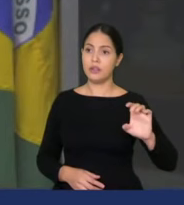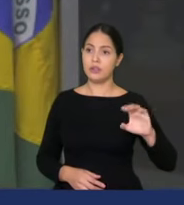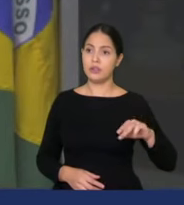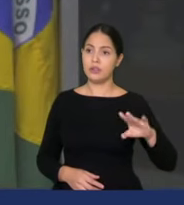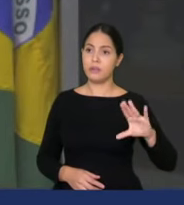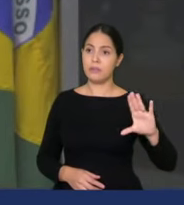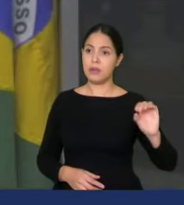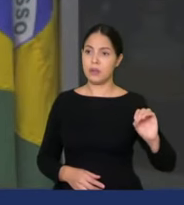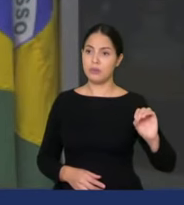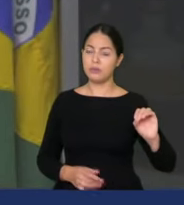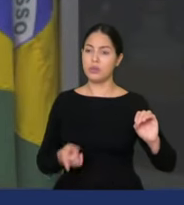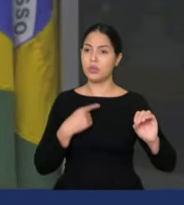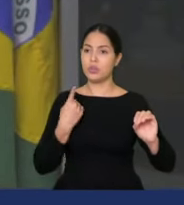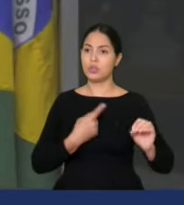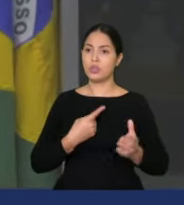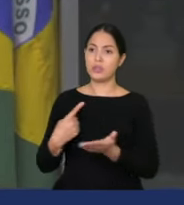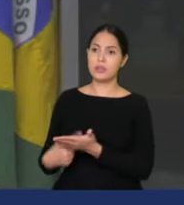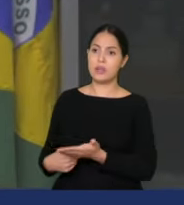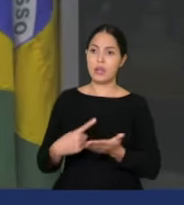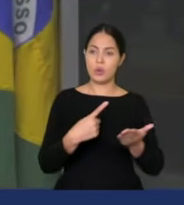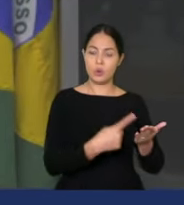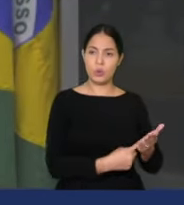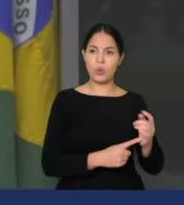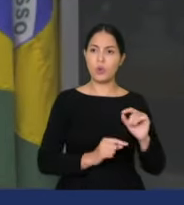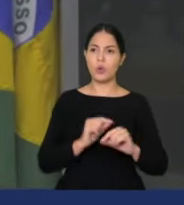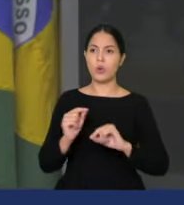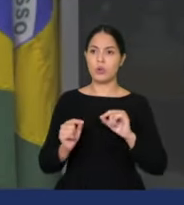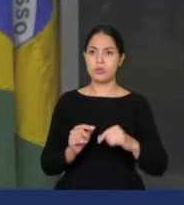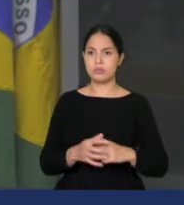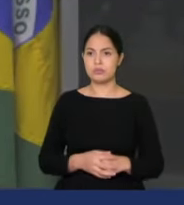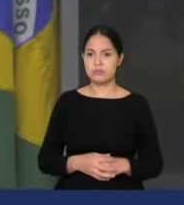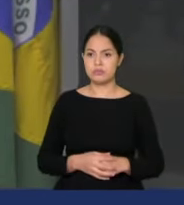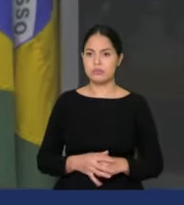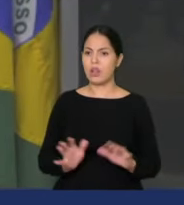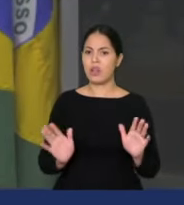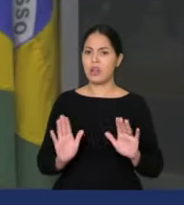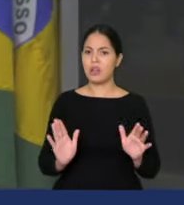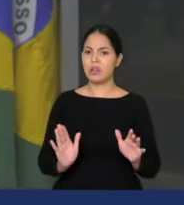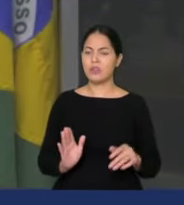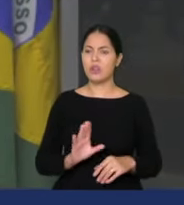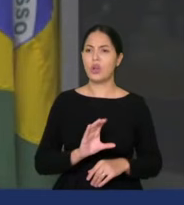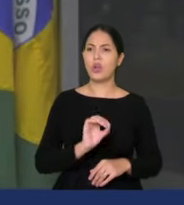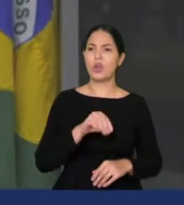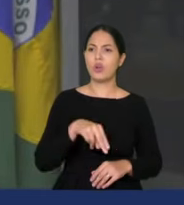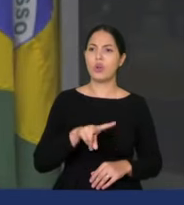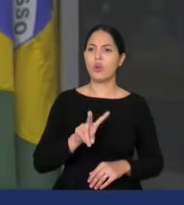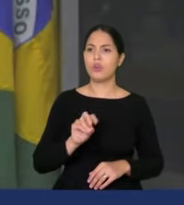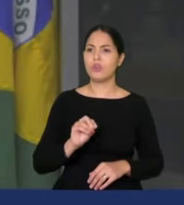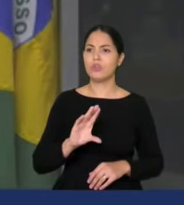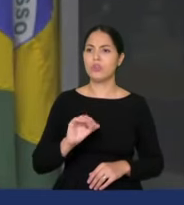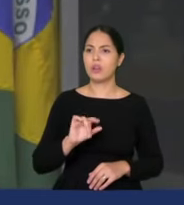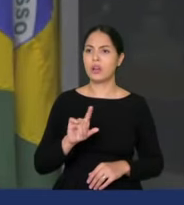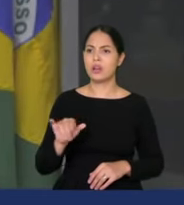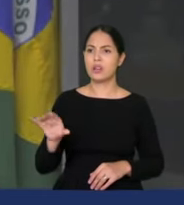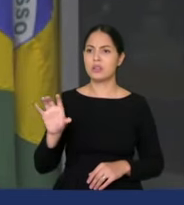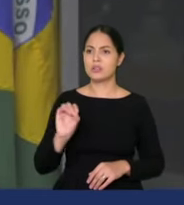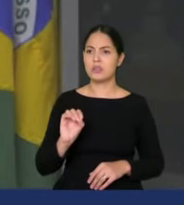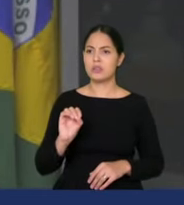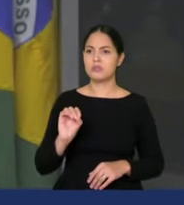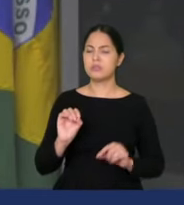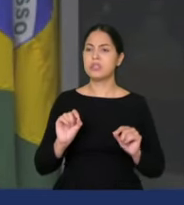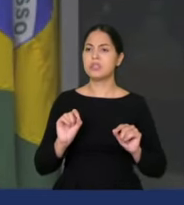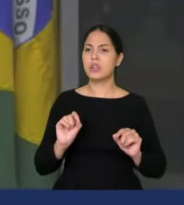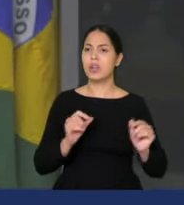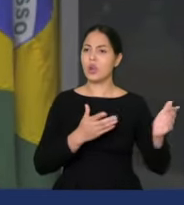que retirasse a convocação e transformasse no convite para que o ministro pudesse vir